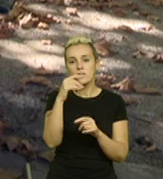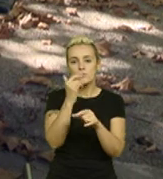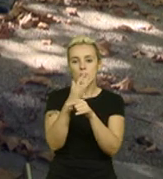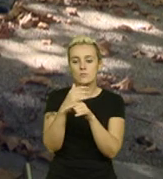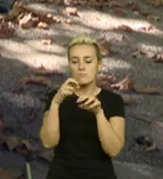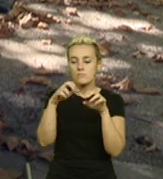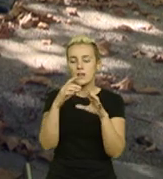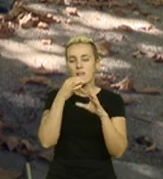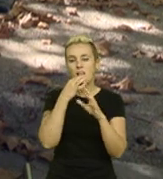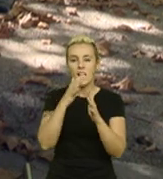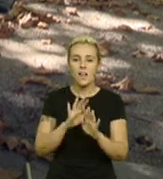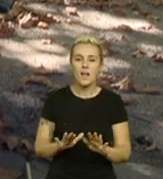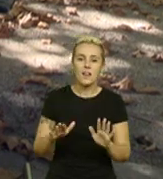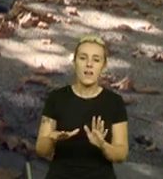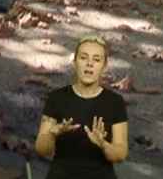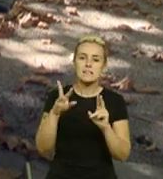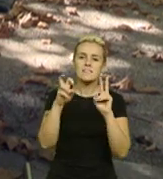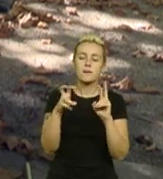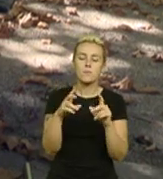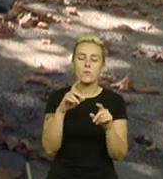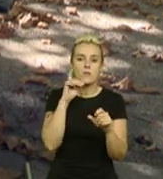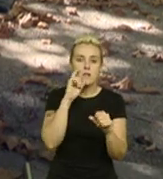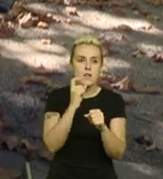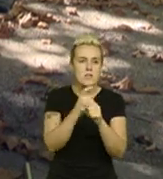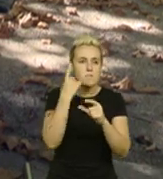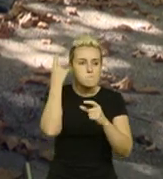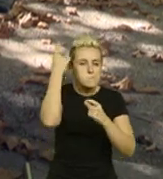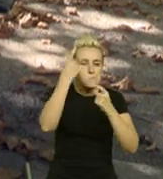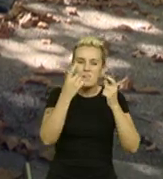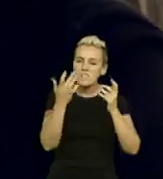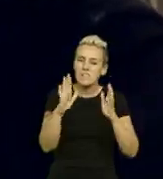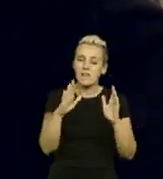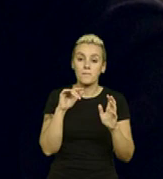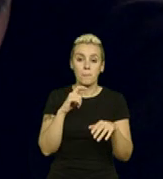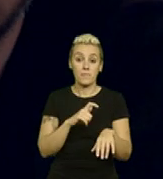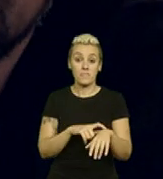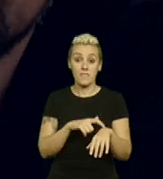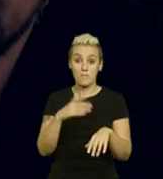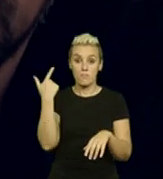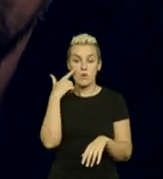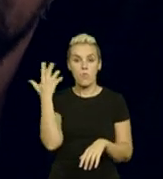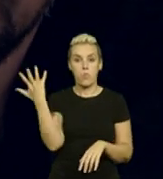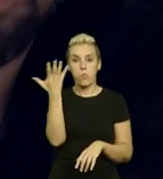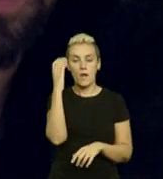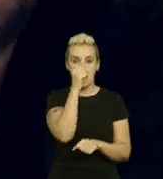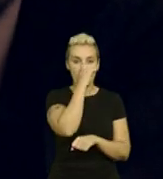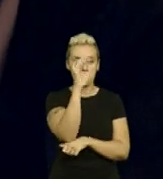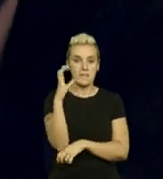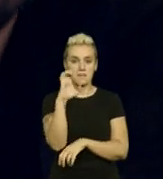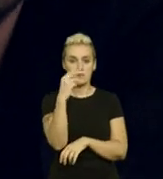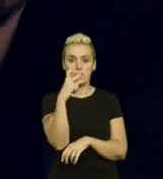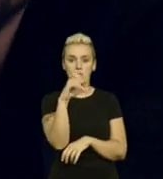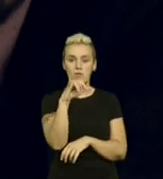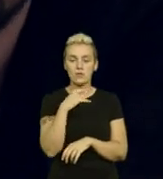pessoas e das suas muito que não exige um grande processo rico tempo áureo aqui desta data da corrida a corrida terá